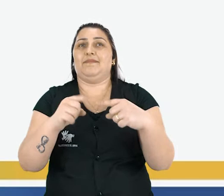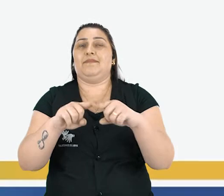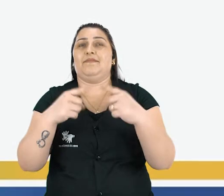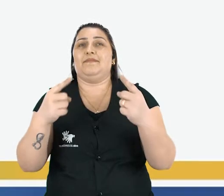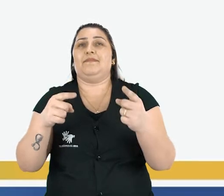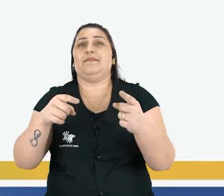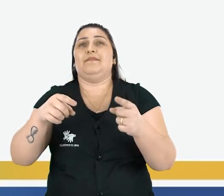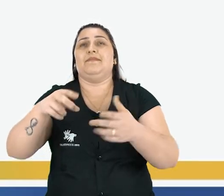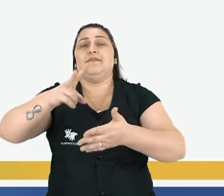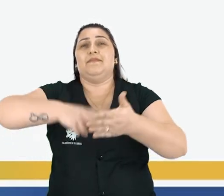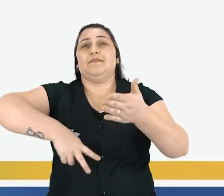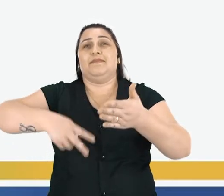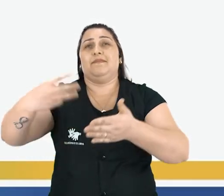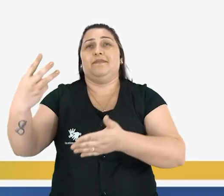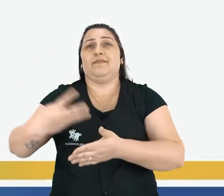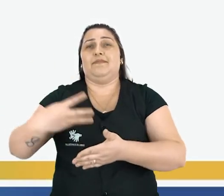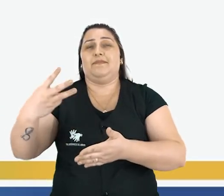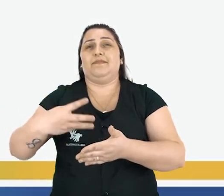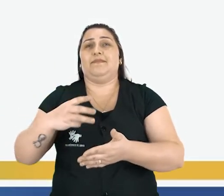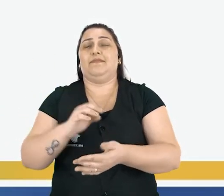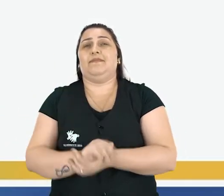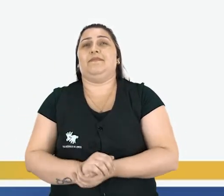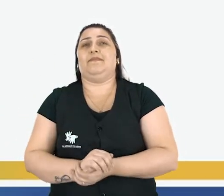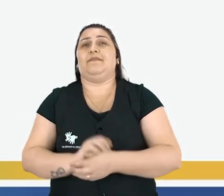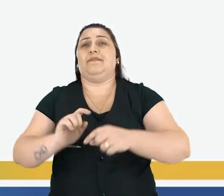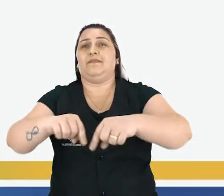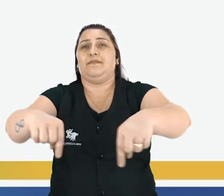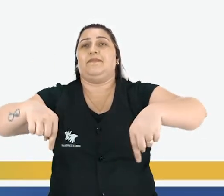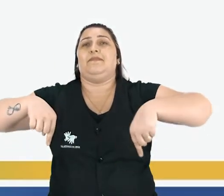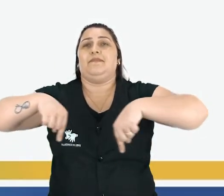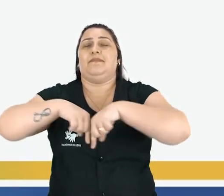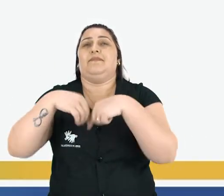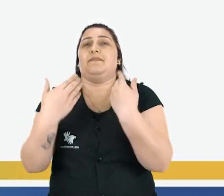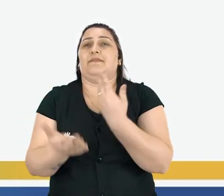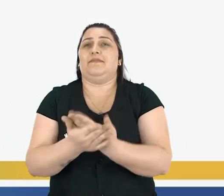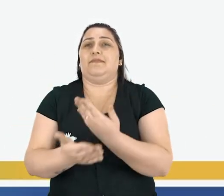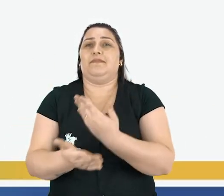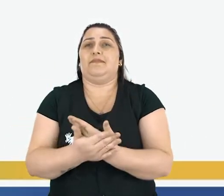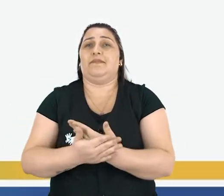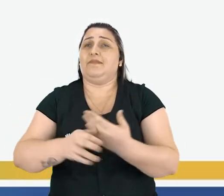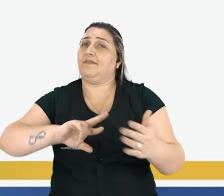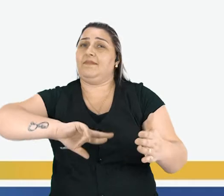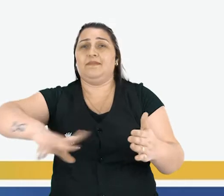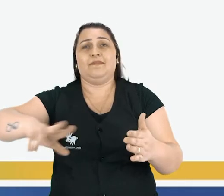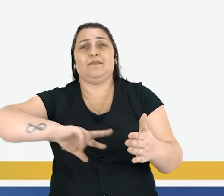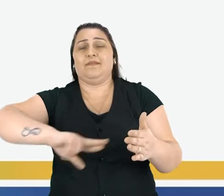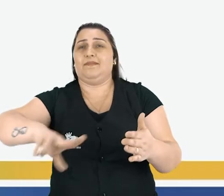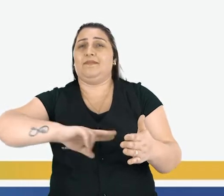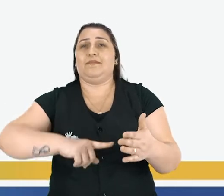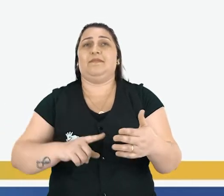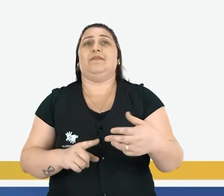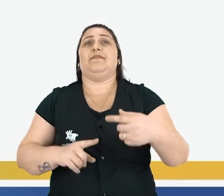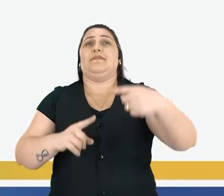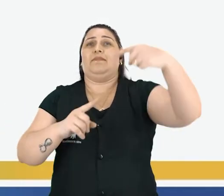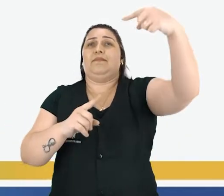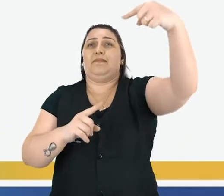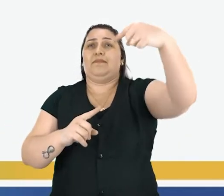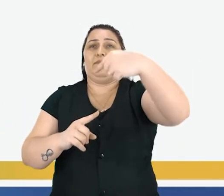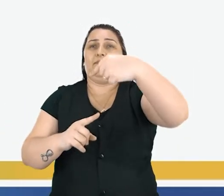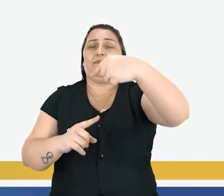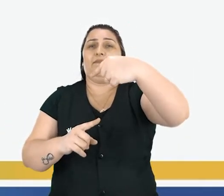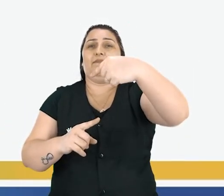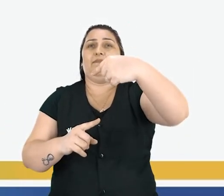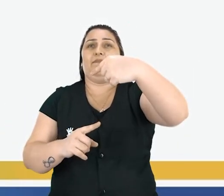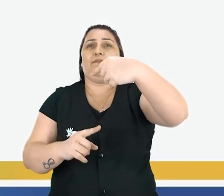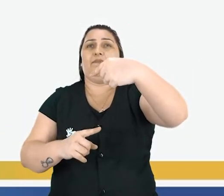Mas vamos ler a terceira para ter certeza sala de aula não é a sala de aula então vamos